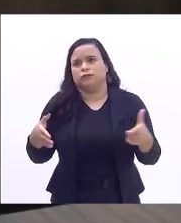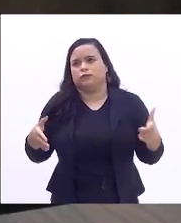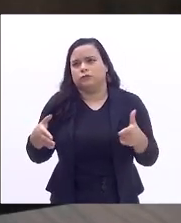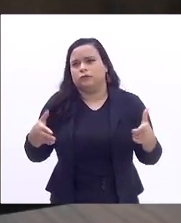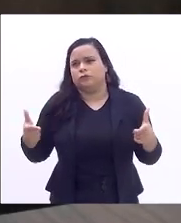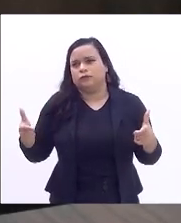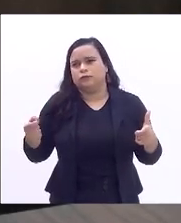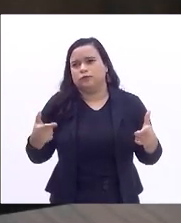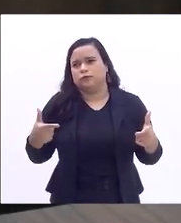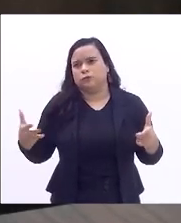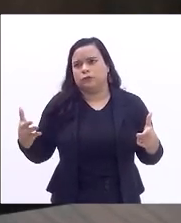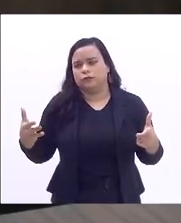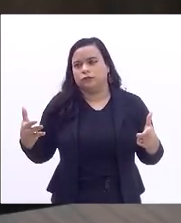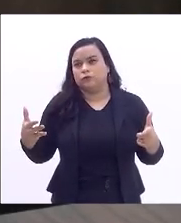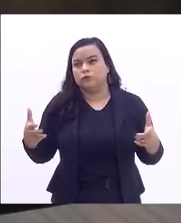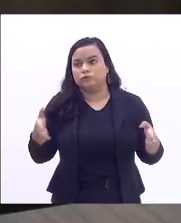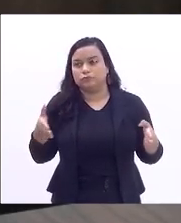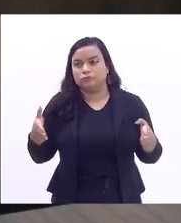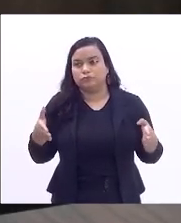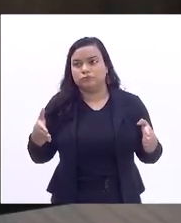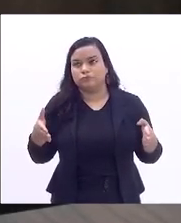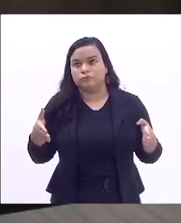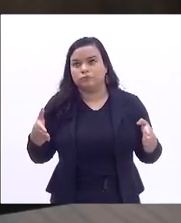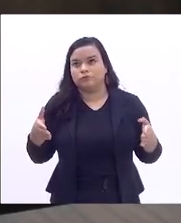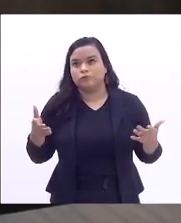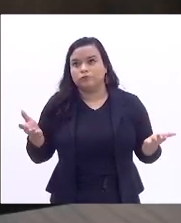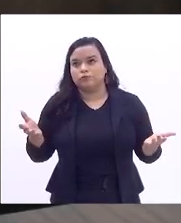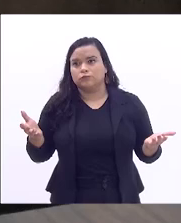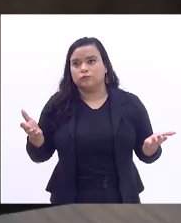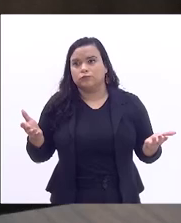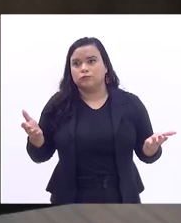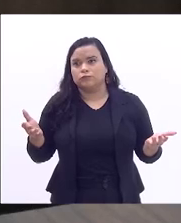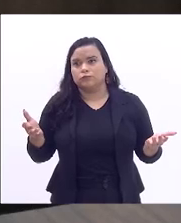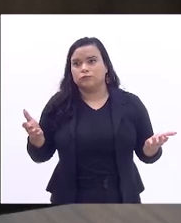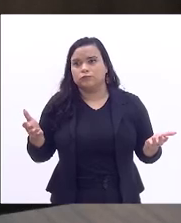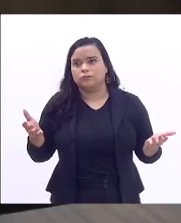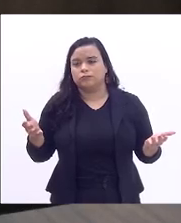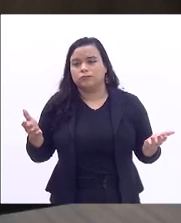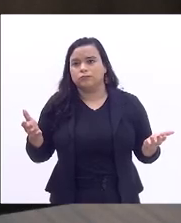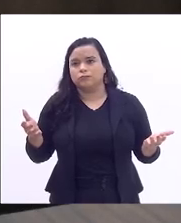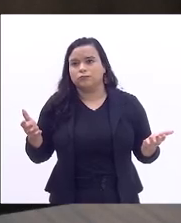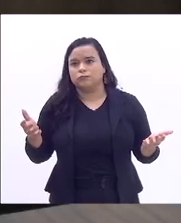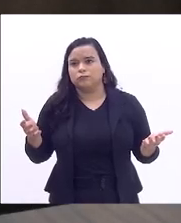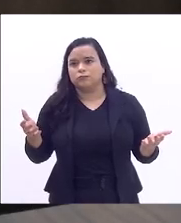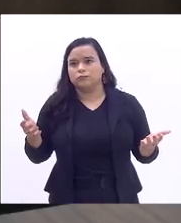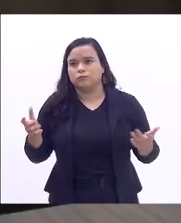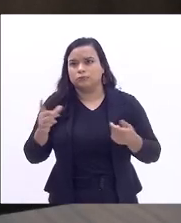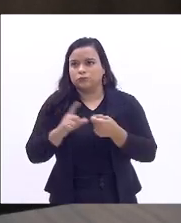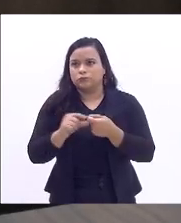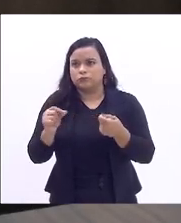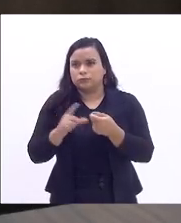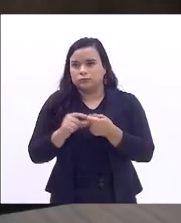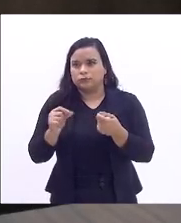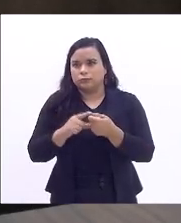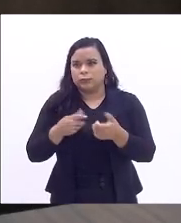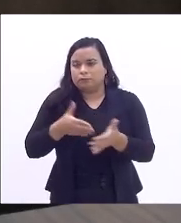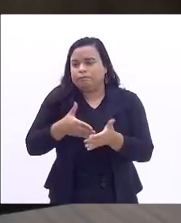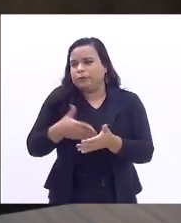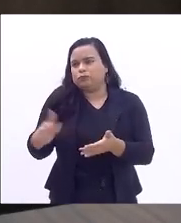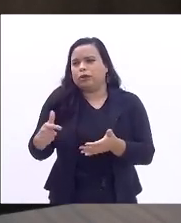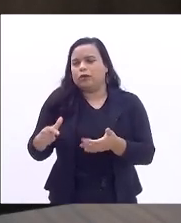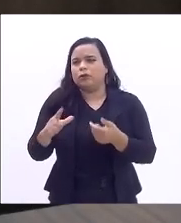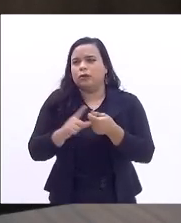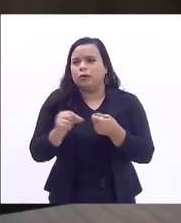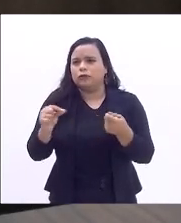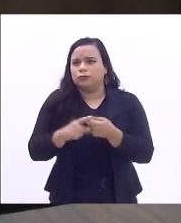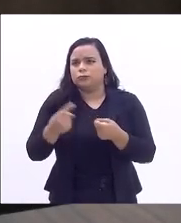22 e 23 em um lápis no artigo primeiro só o